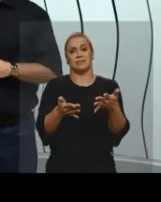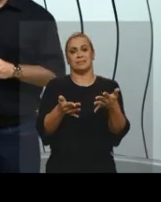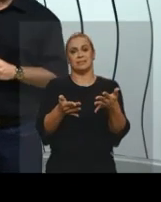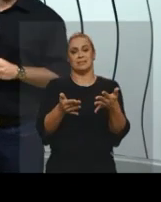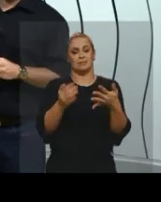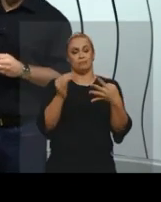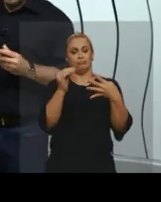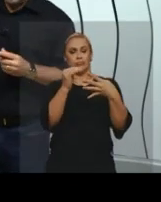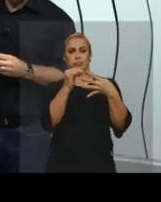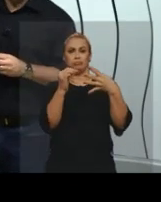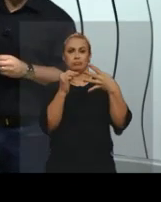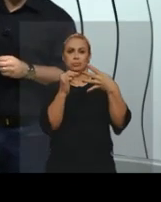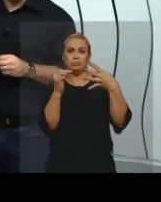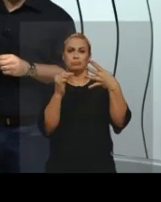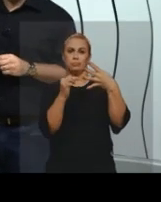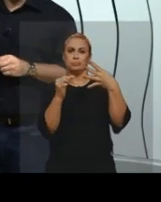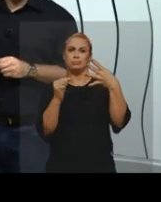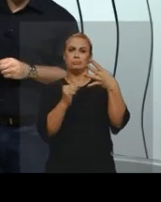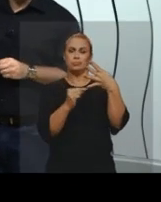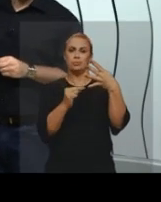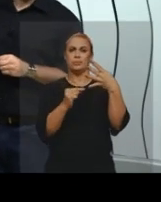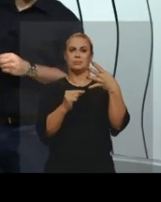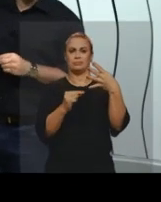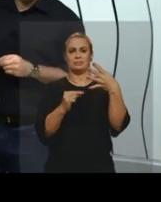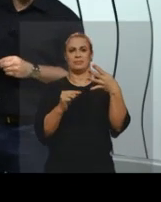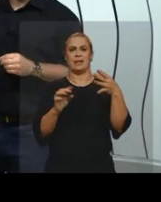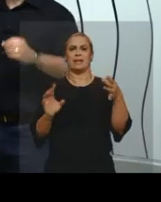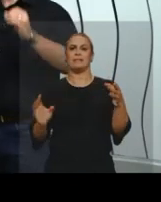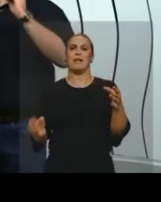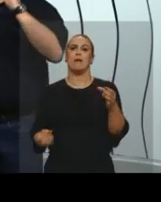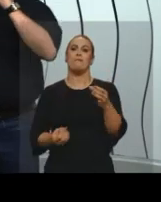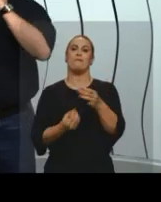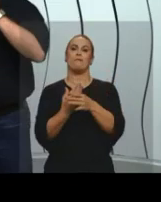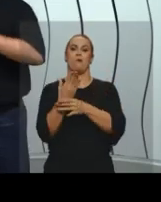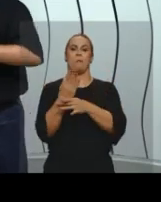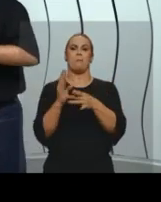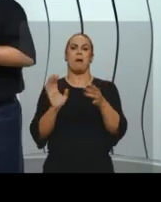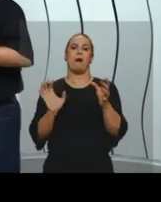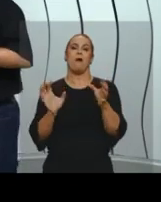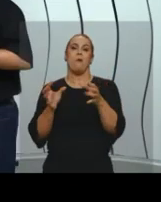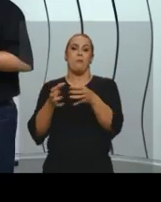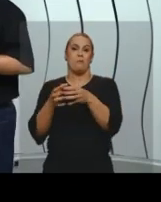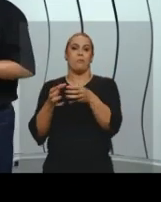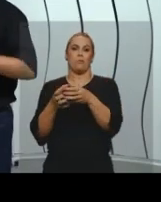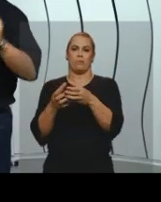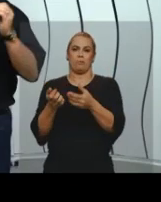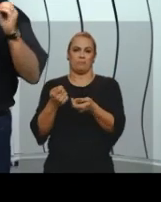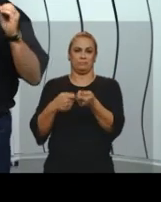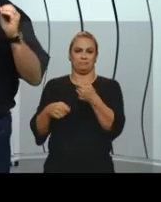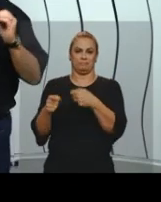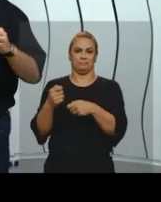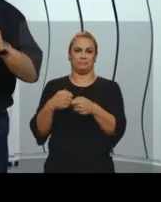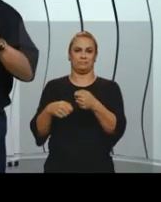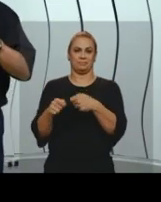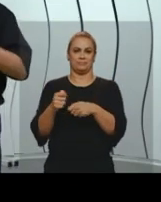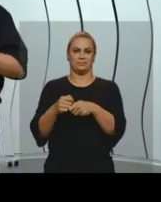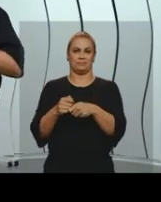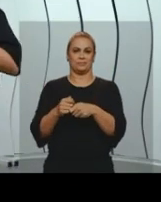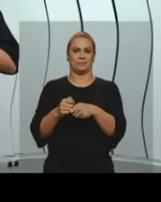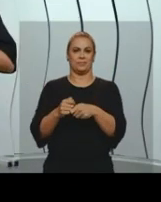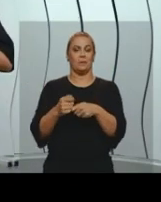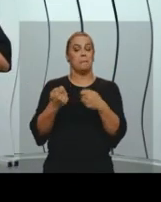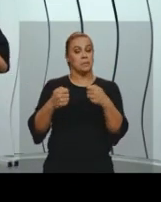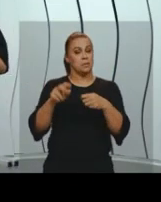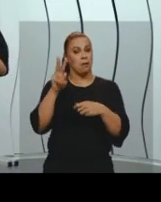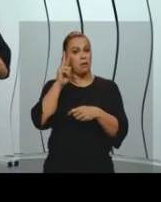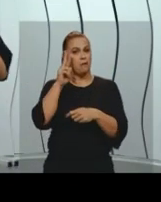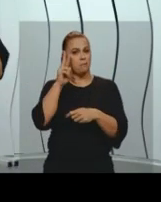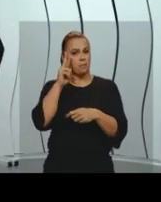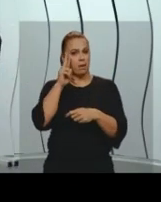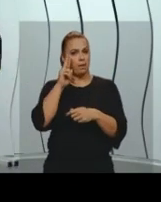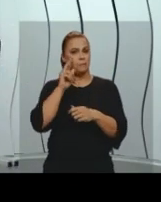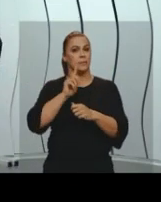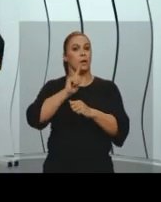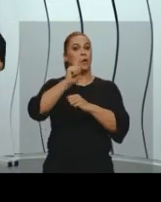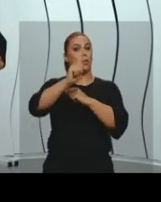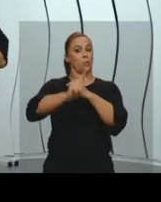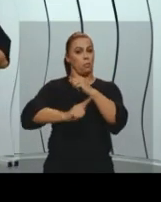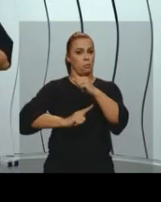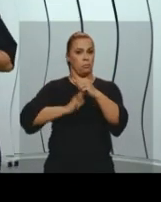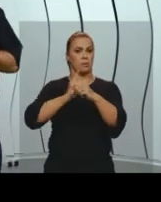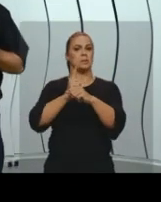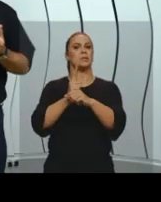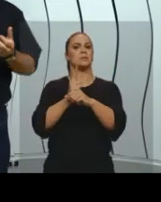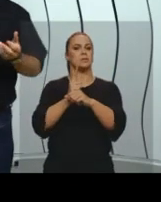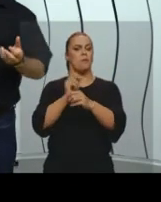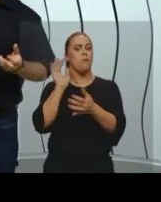formação desses blocos econômicos. Lembrando, na globalização, se é verdade que tudo está